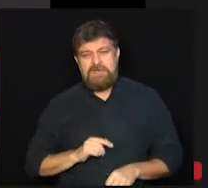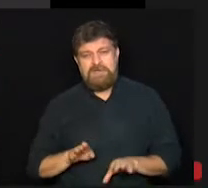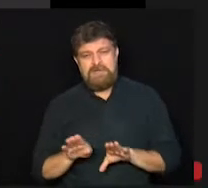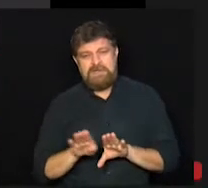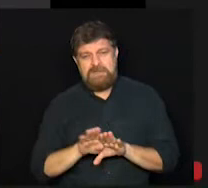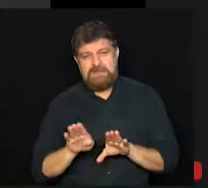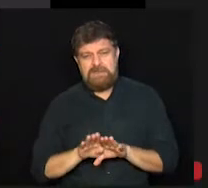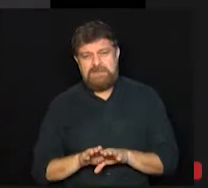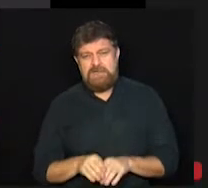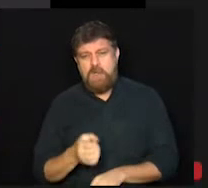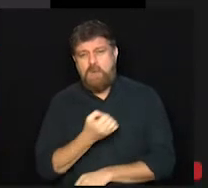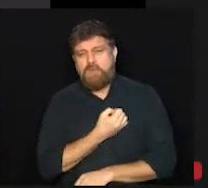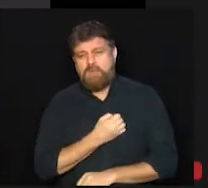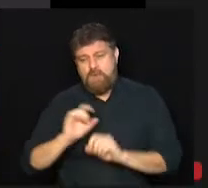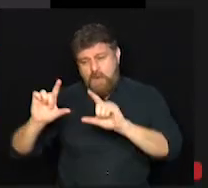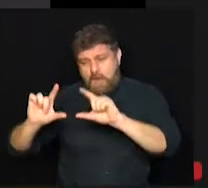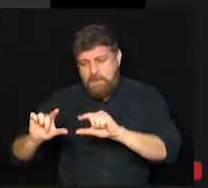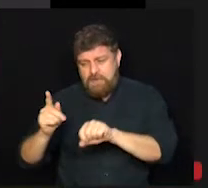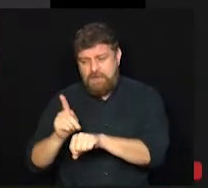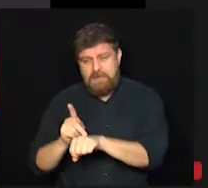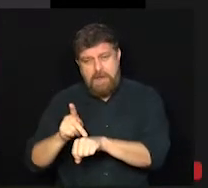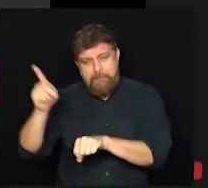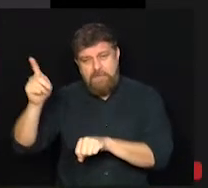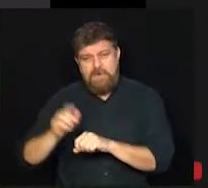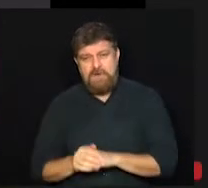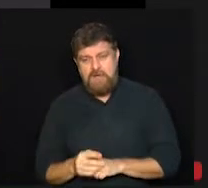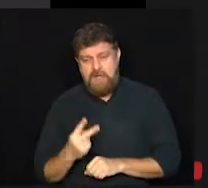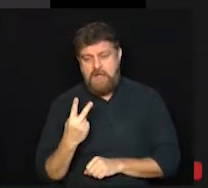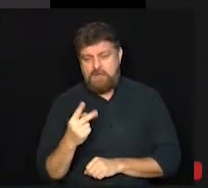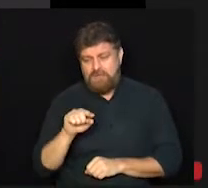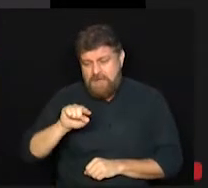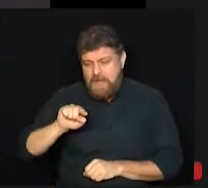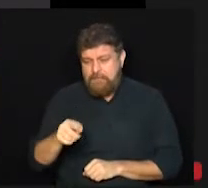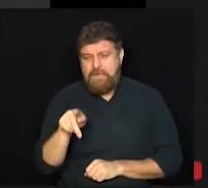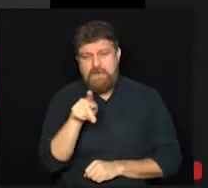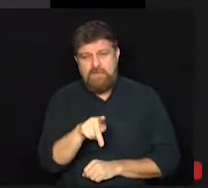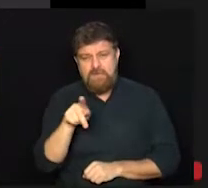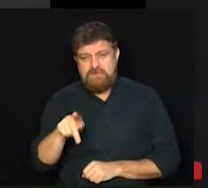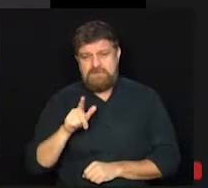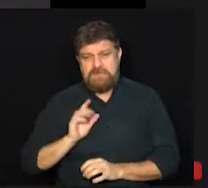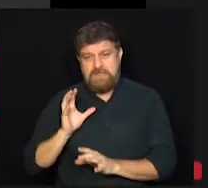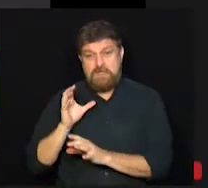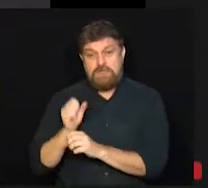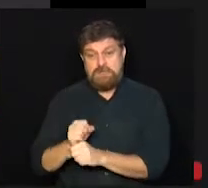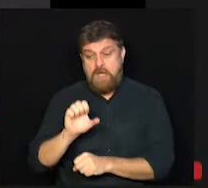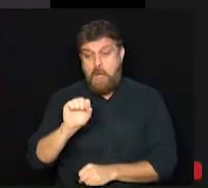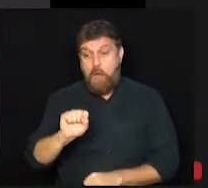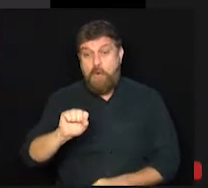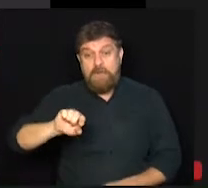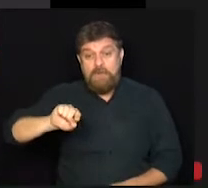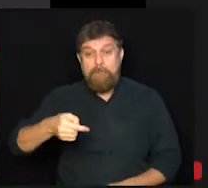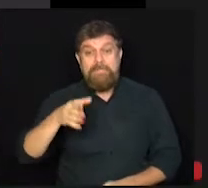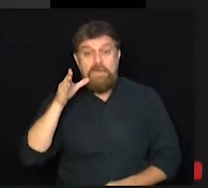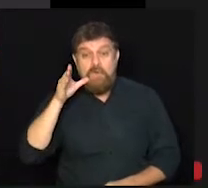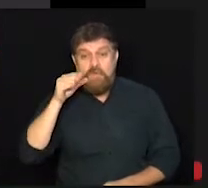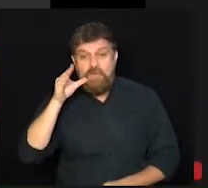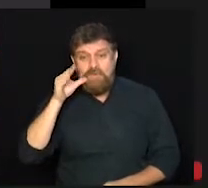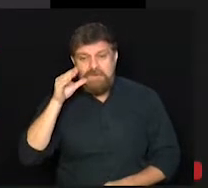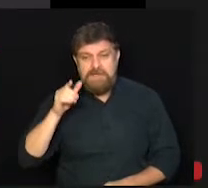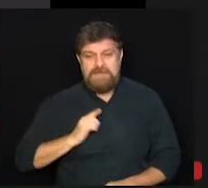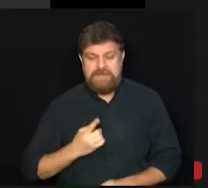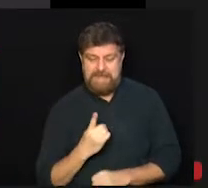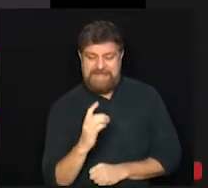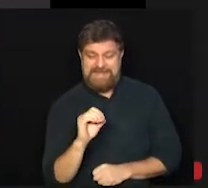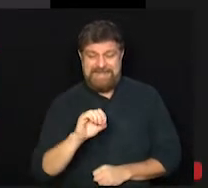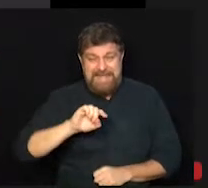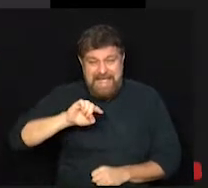de pós-graduação e um pouco menos do que 2 mil professores, com 8 mil funcionários. Então, são 10 mil pessoas entre